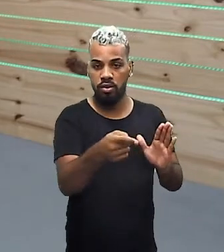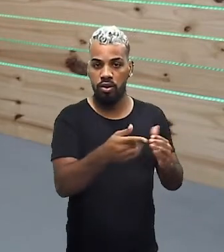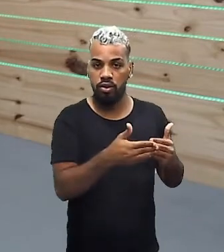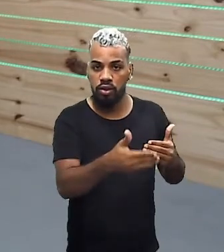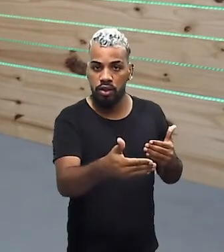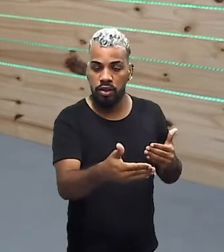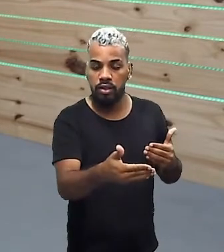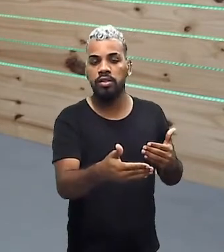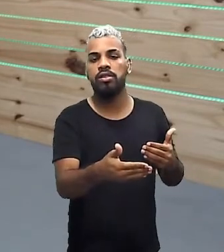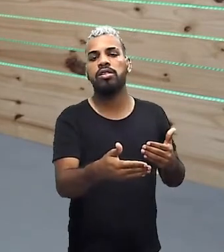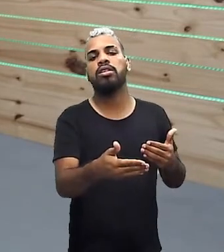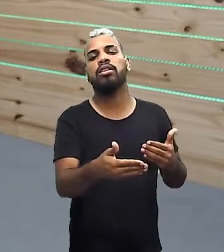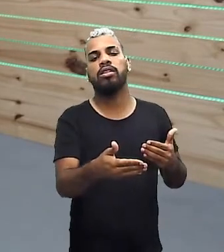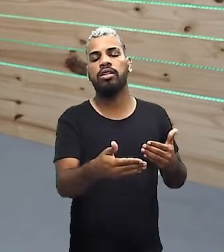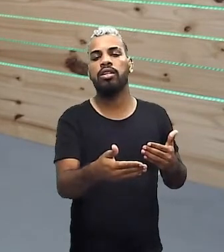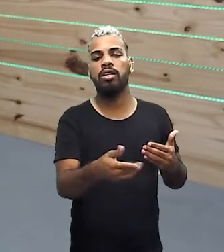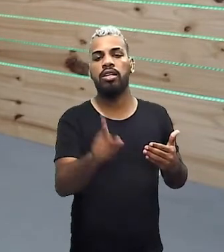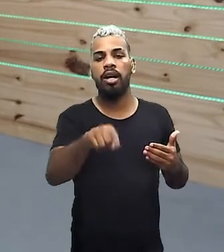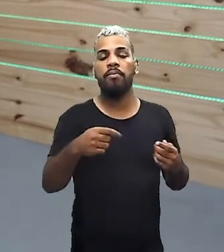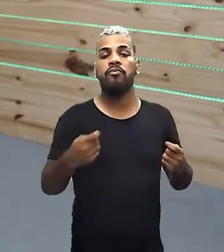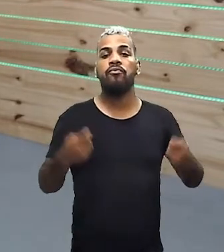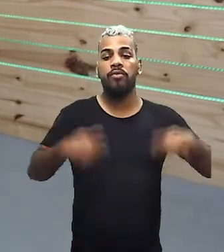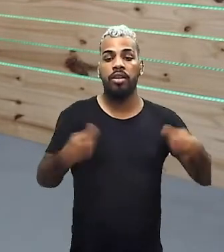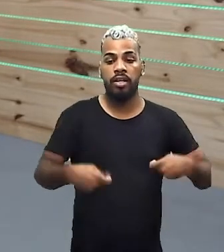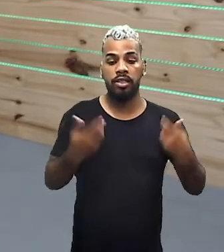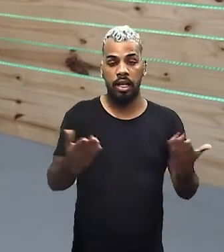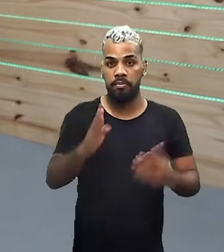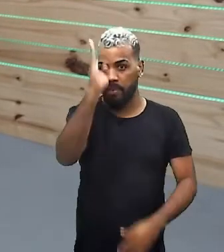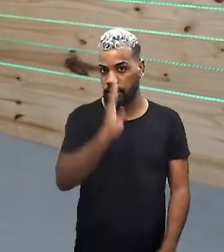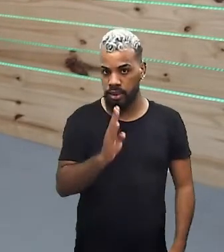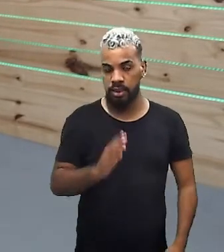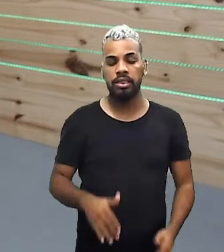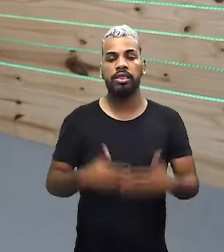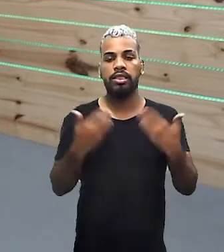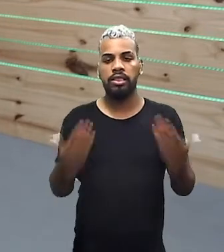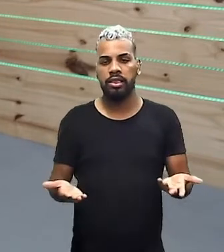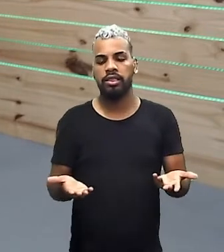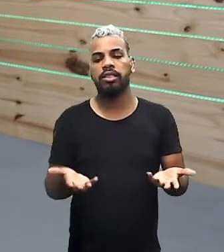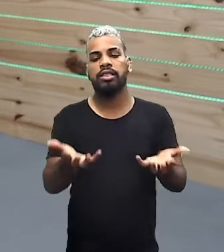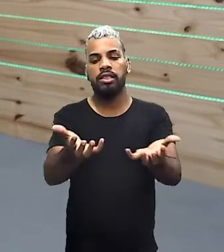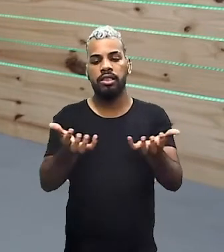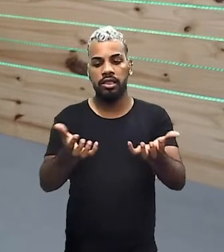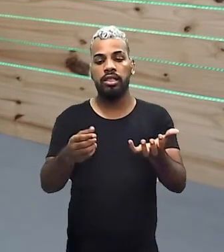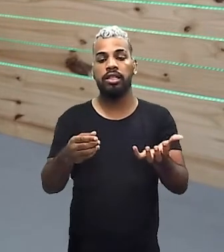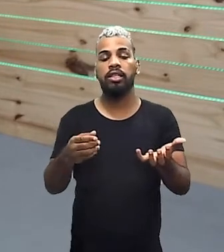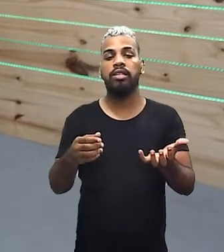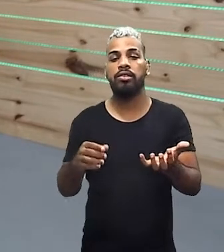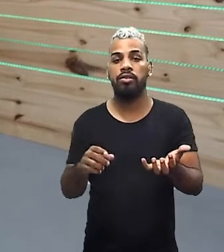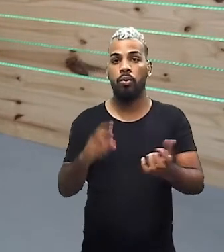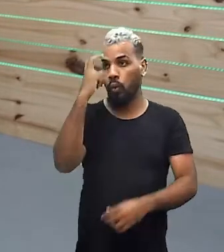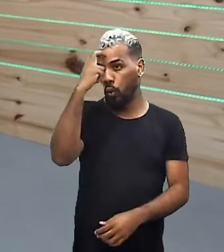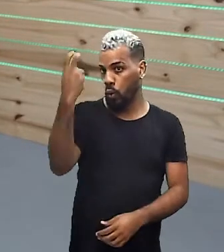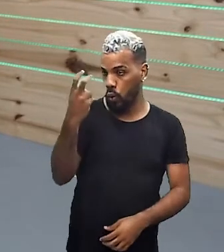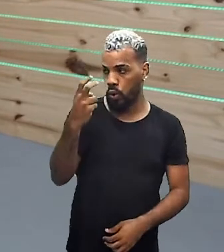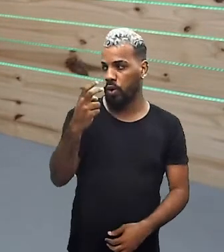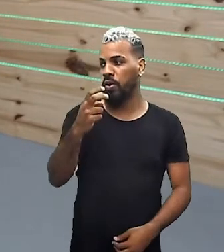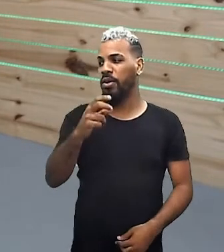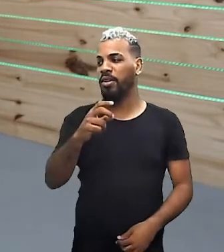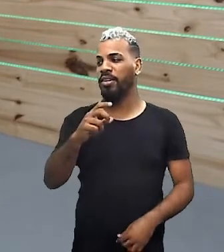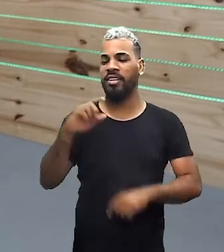agora, vêm com uma necessidade muito grande de Brasil. Então, eles colocam dentro da obra não só a cultura, não só